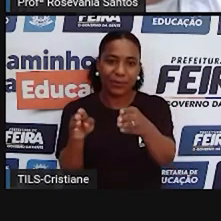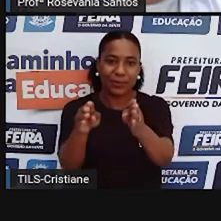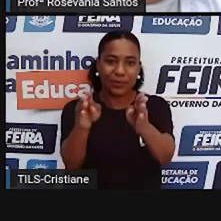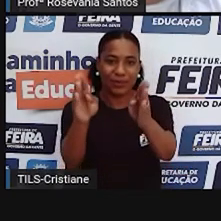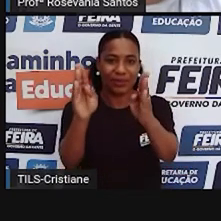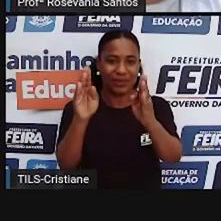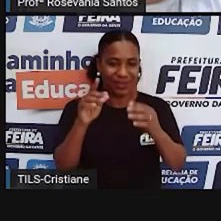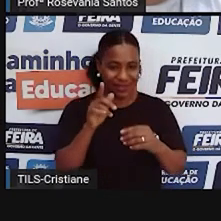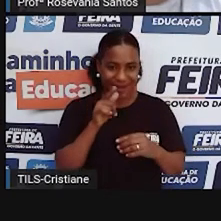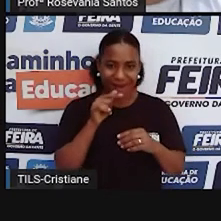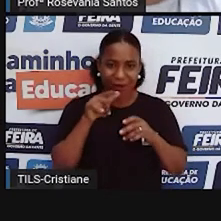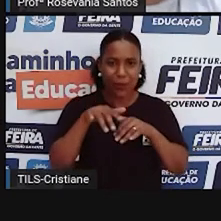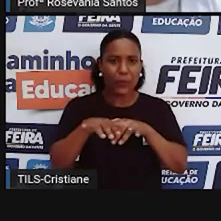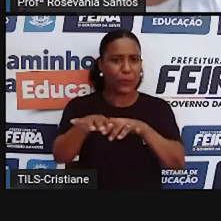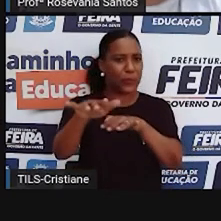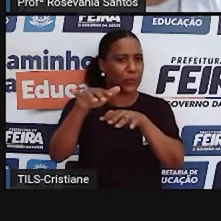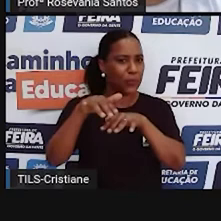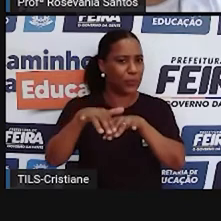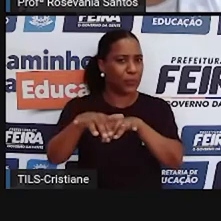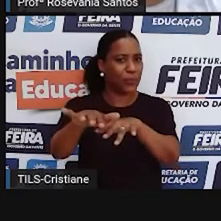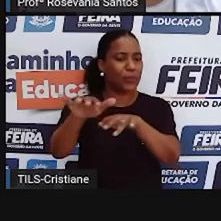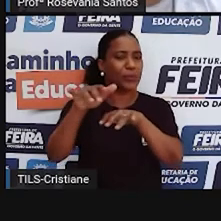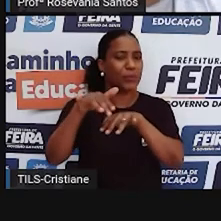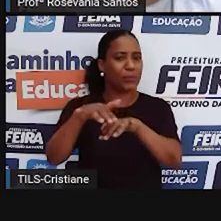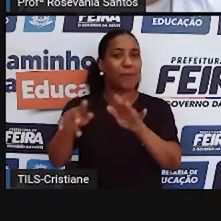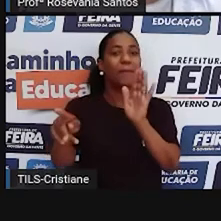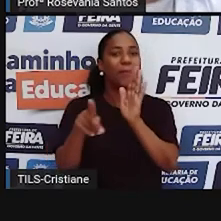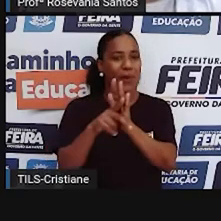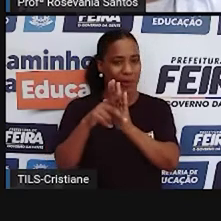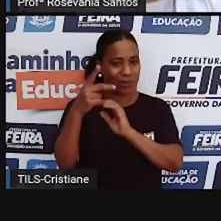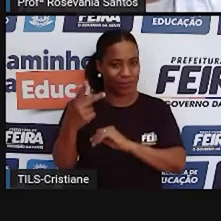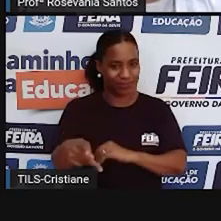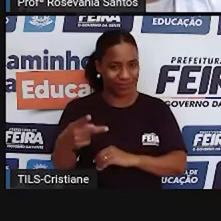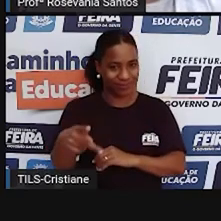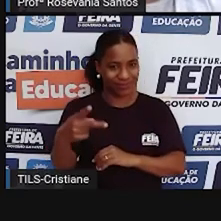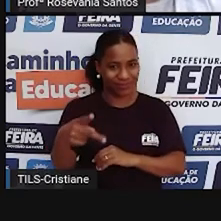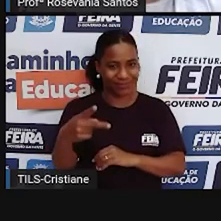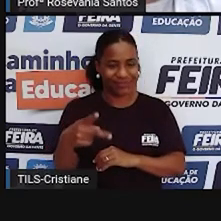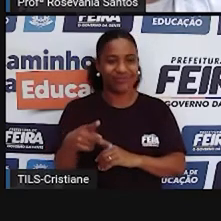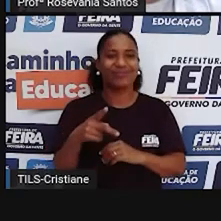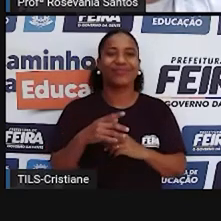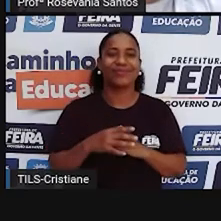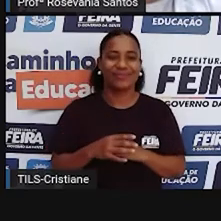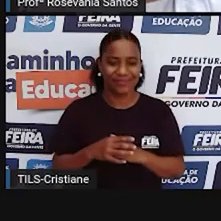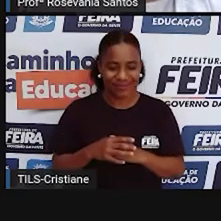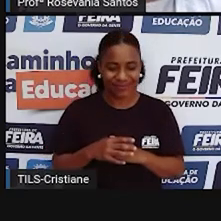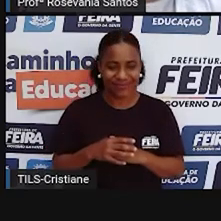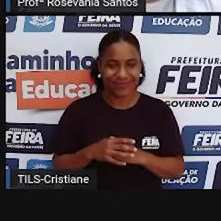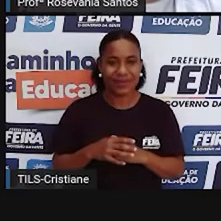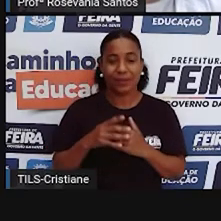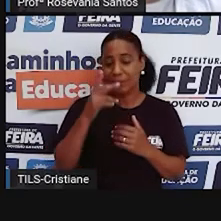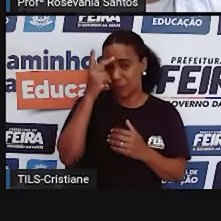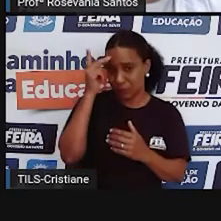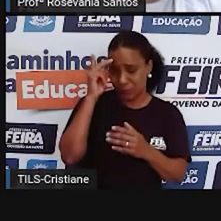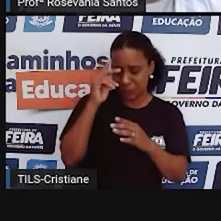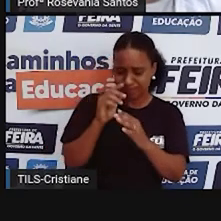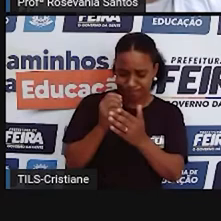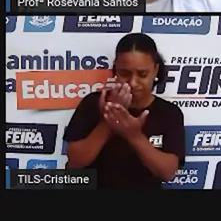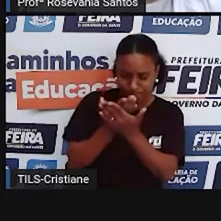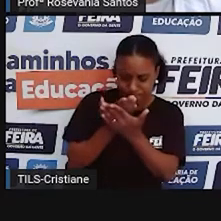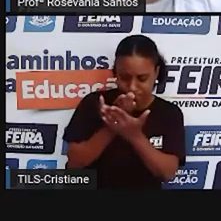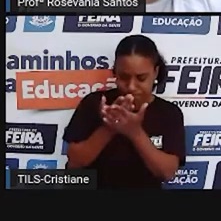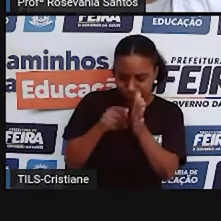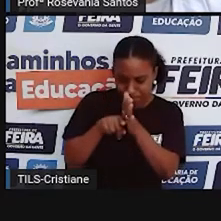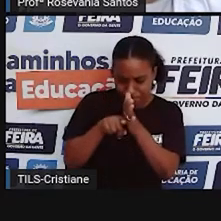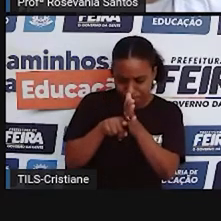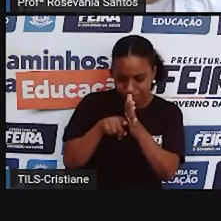chama muita atenção de que seja daí mesmo, né, desse espaço. Então, estudiosos acreditam que seja realmente, né, dessa